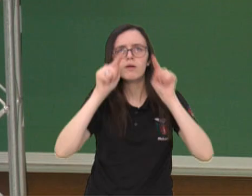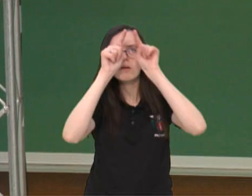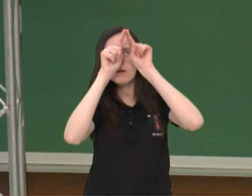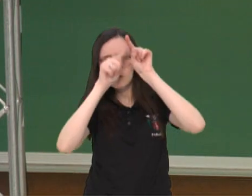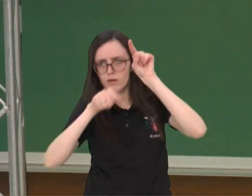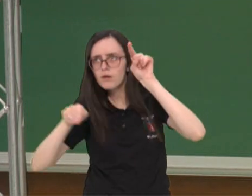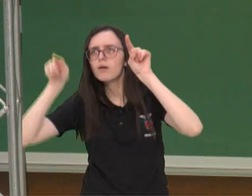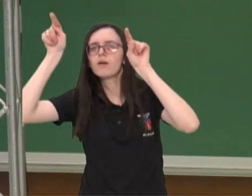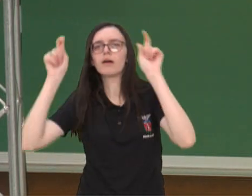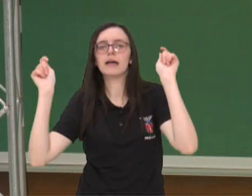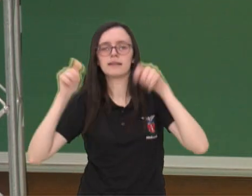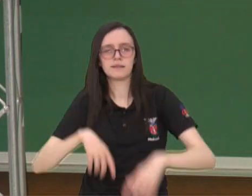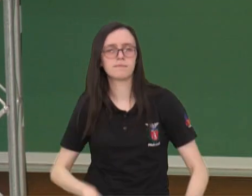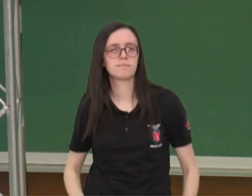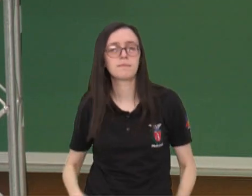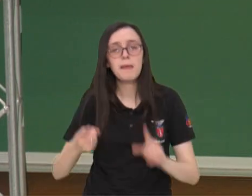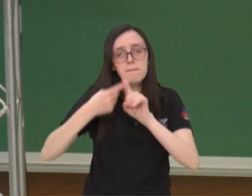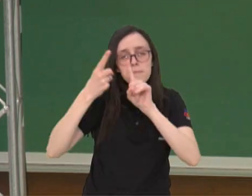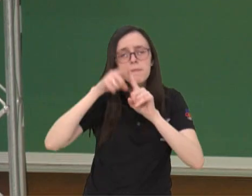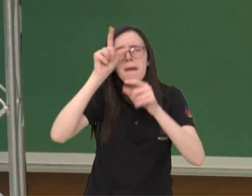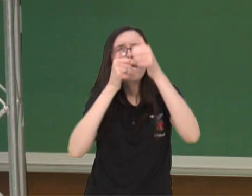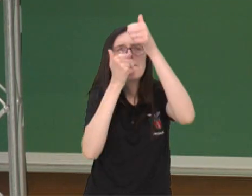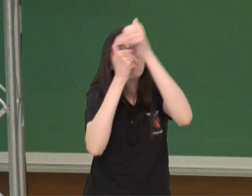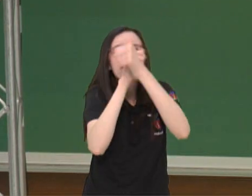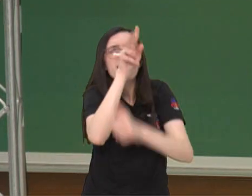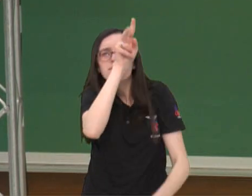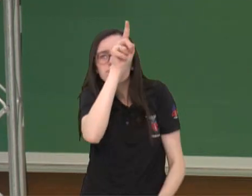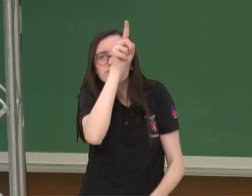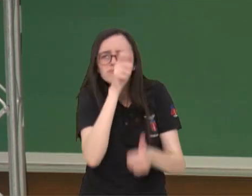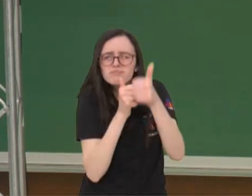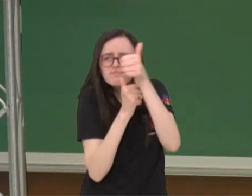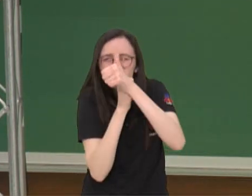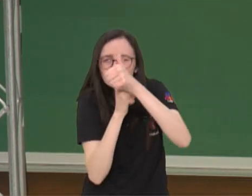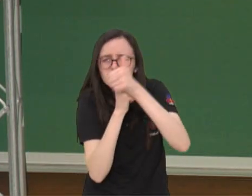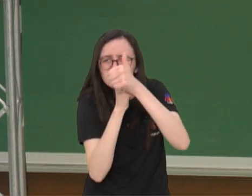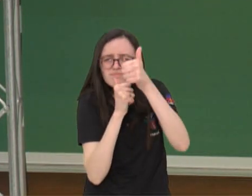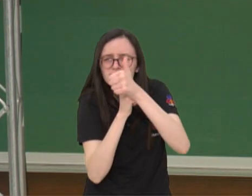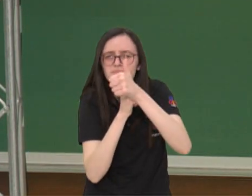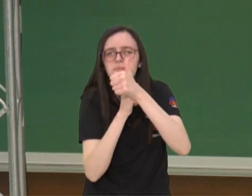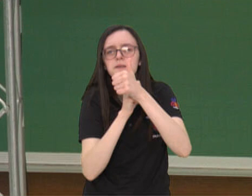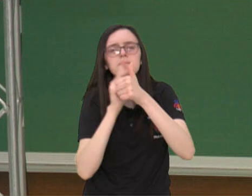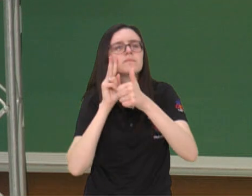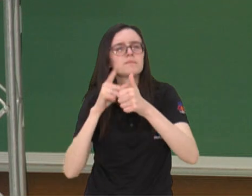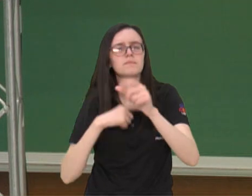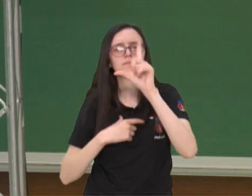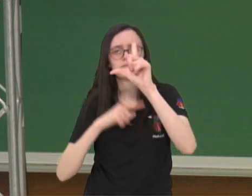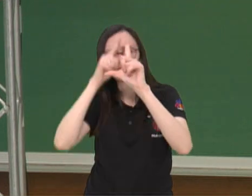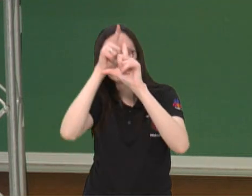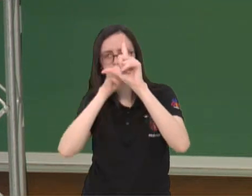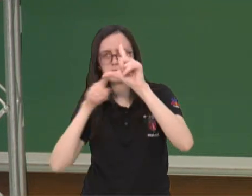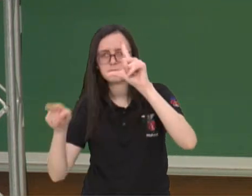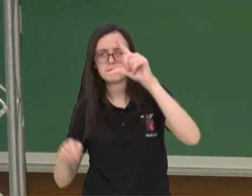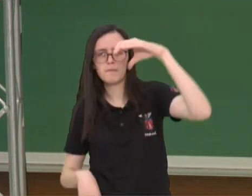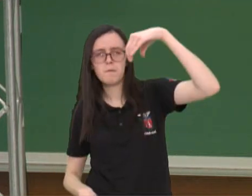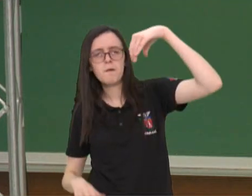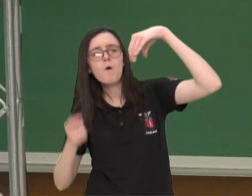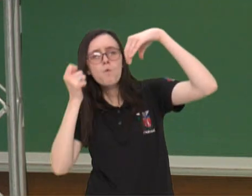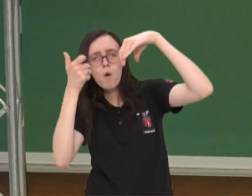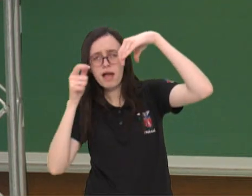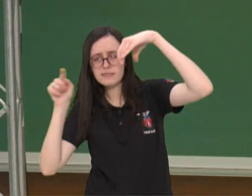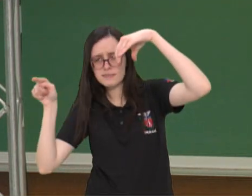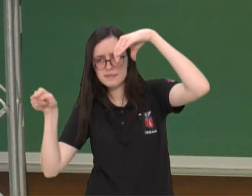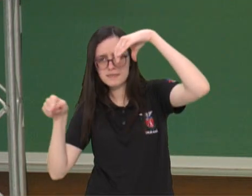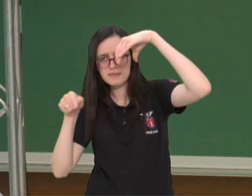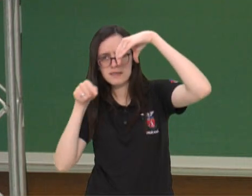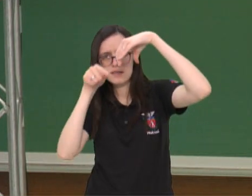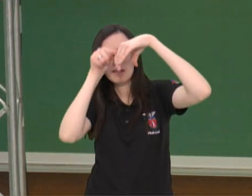distintos. Um primeiro ponto aqui, pertinho do vértice da parábola com a cavidade para baixo, e um outro